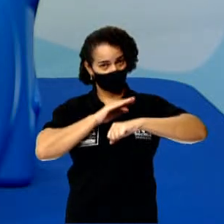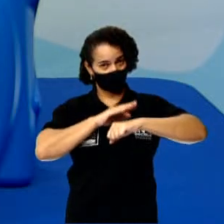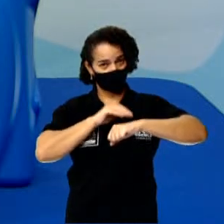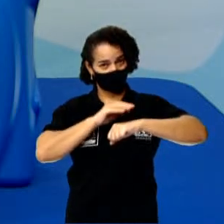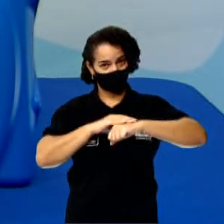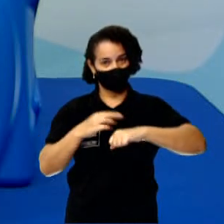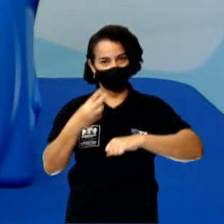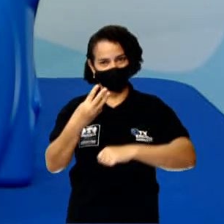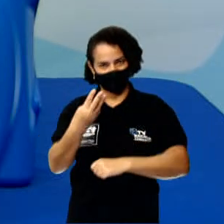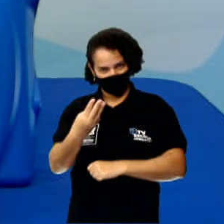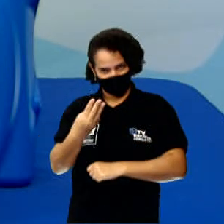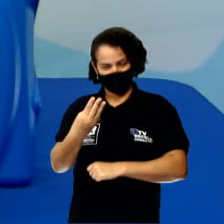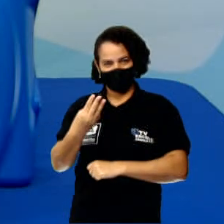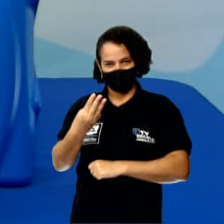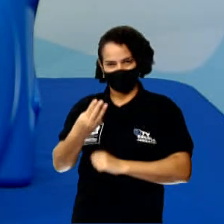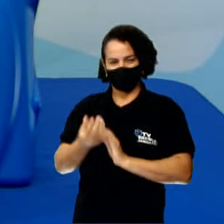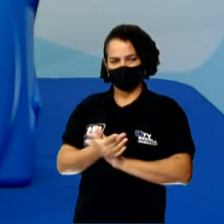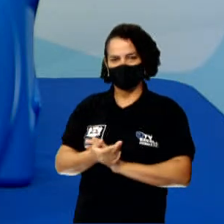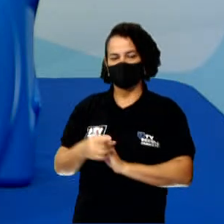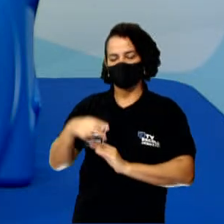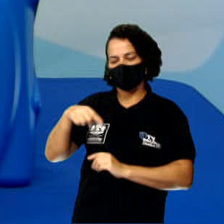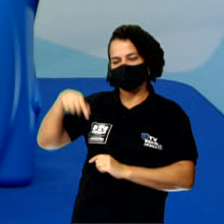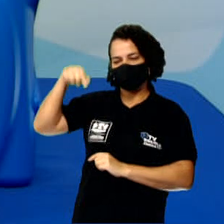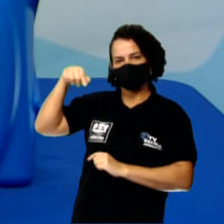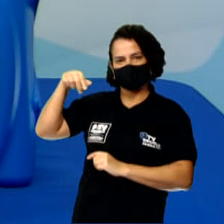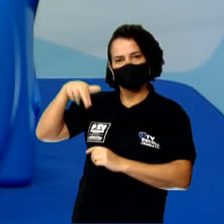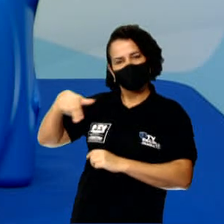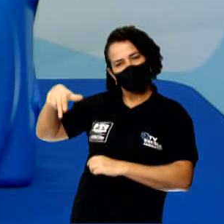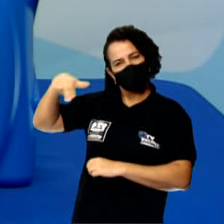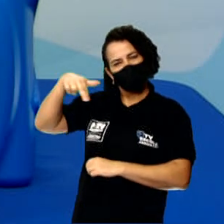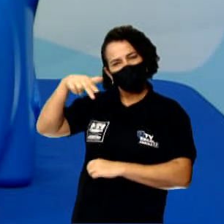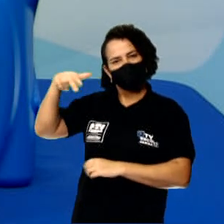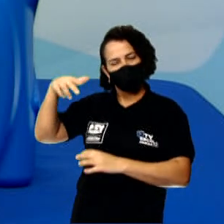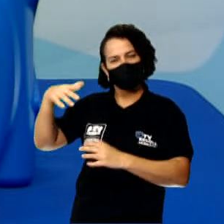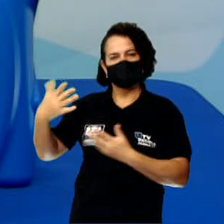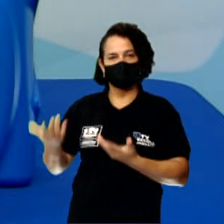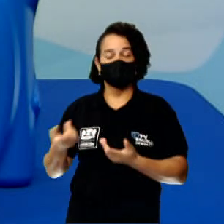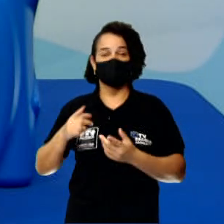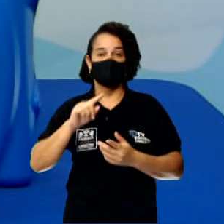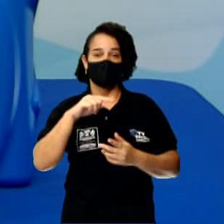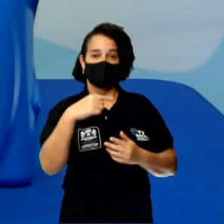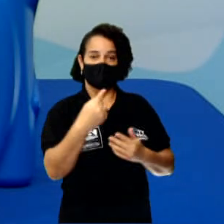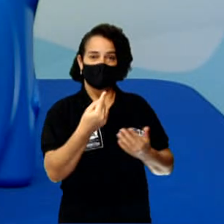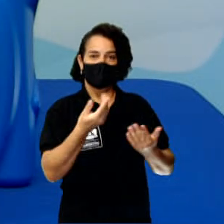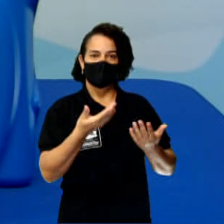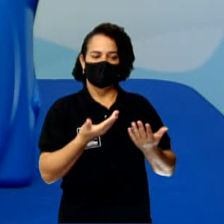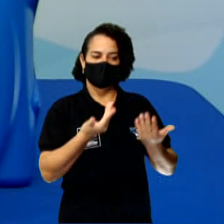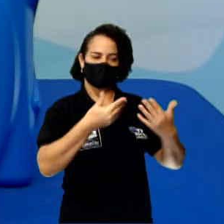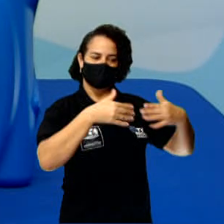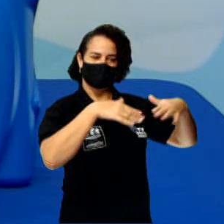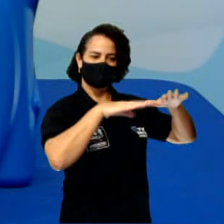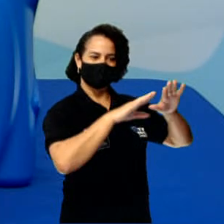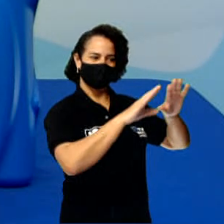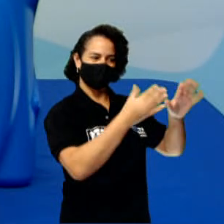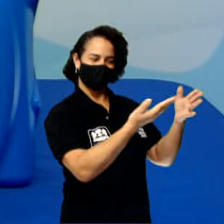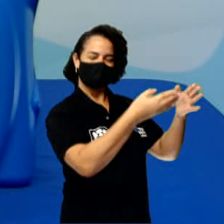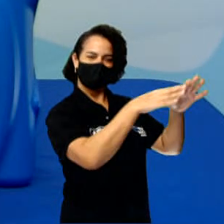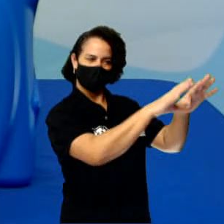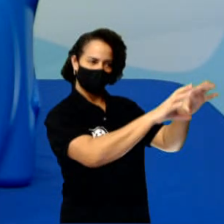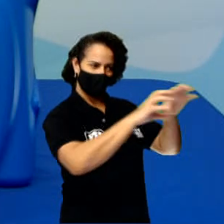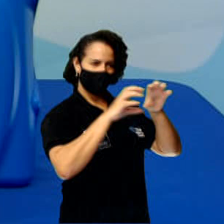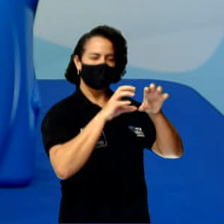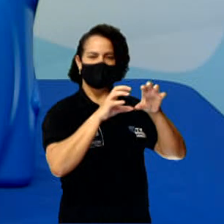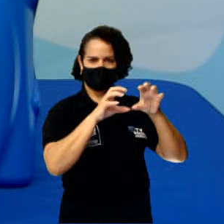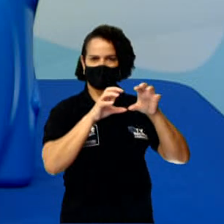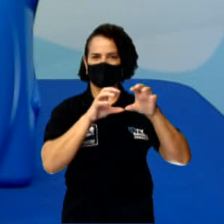subiram até o quarto lá no primeiro andar. E de dentro do seu guarda-roupa, a rainha pegou uma caixinha pequenininha com algo que fez